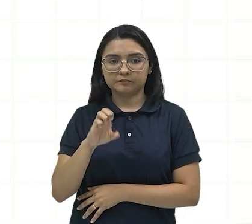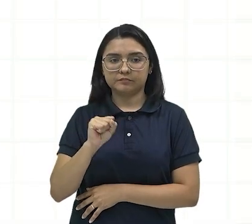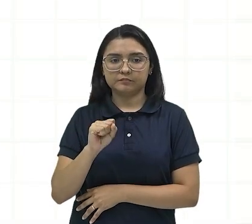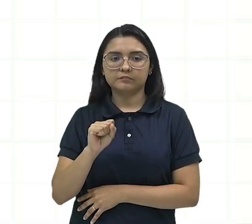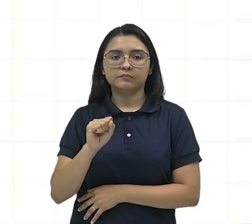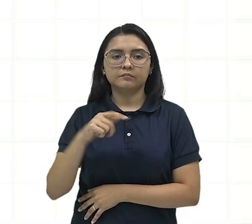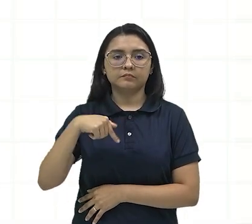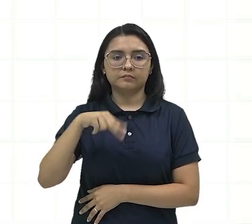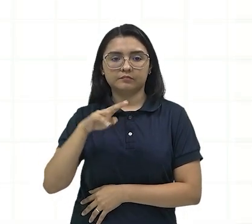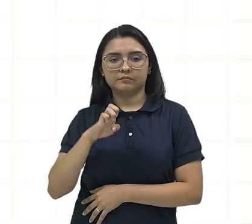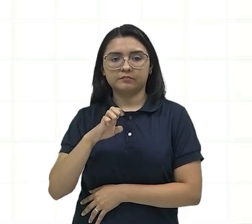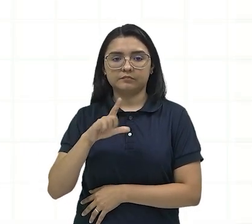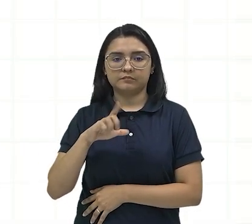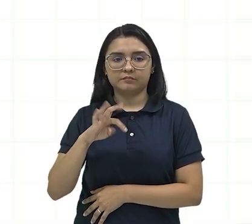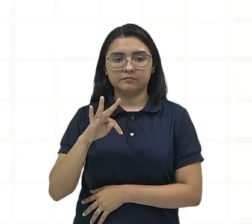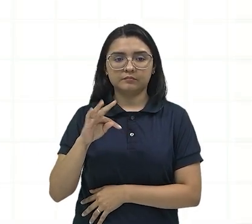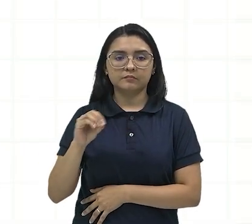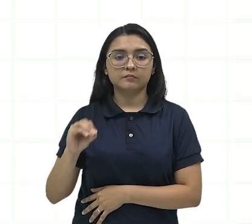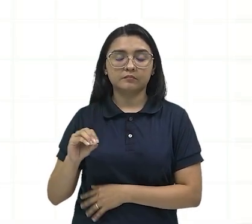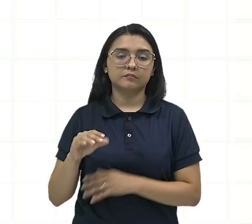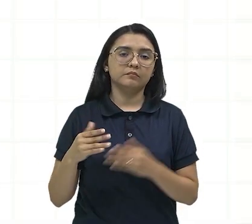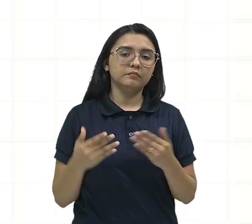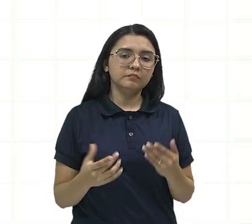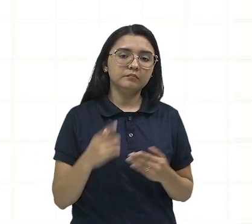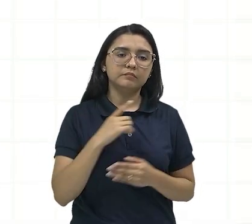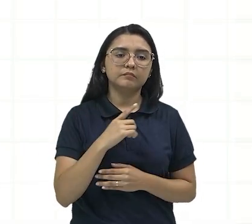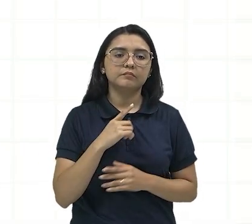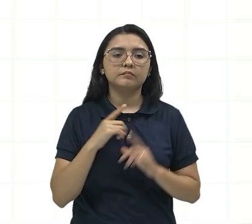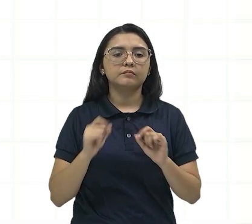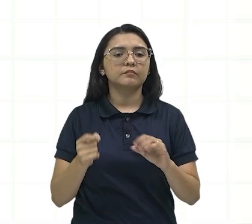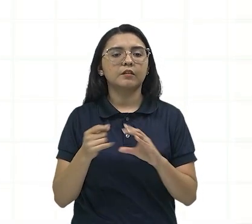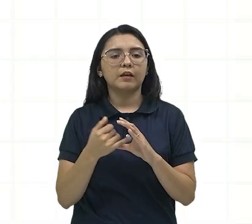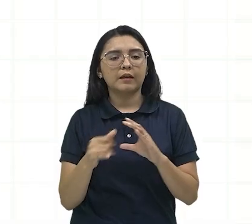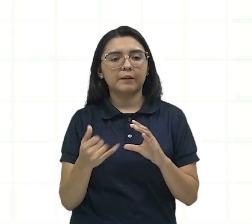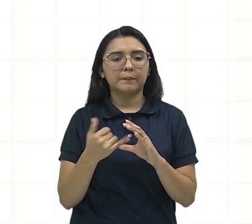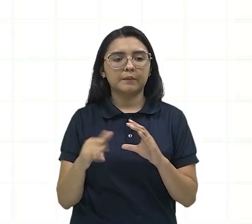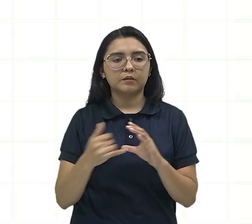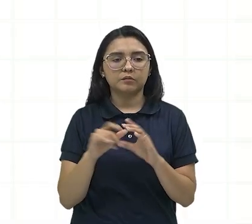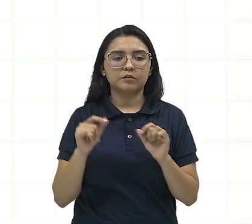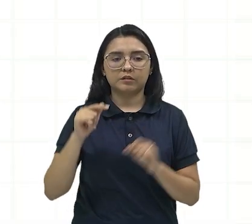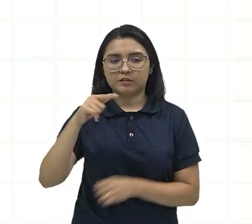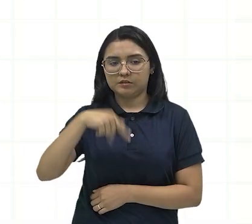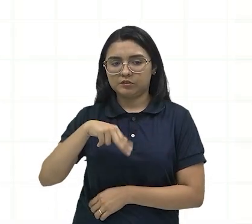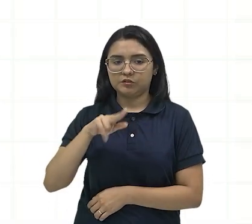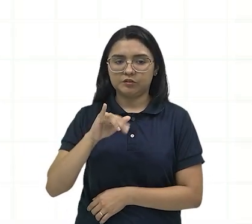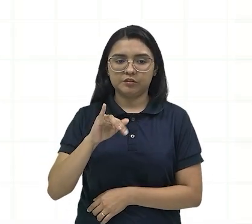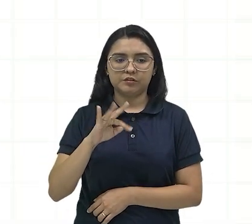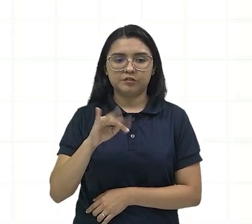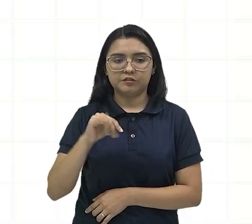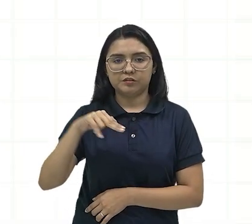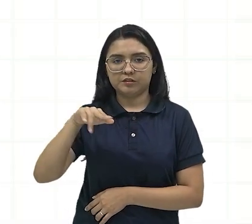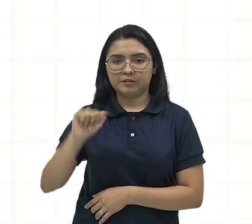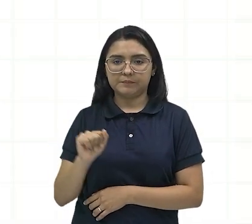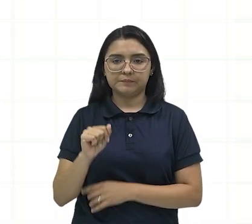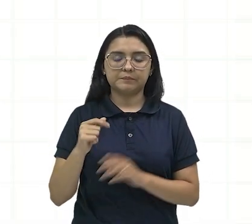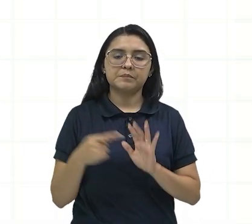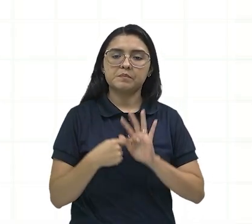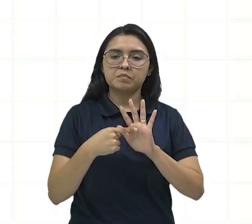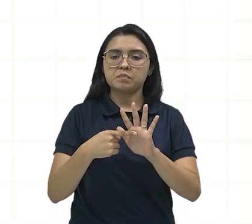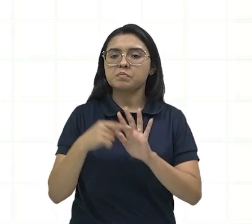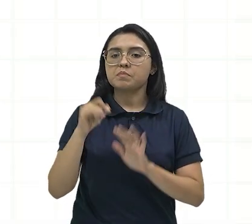grupo, que é constituído por um carboidrato chamado de quitina. E aqui na tela nós